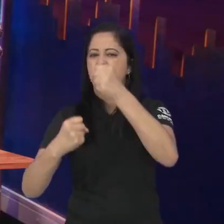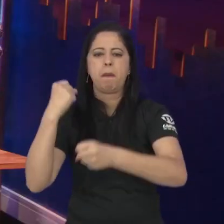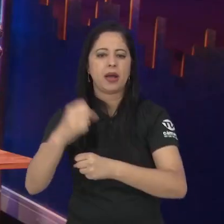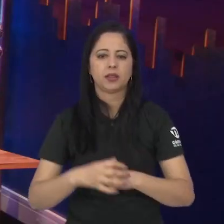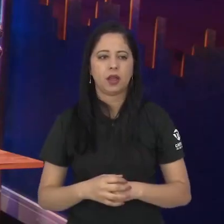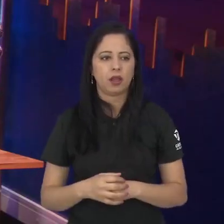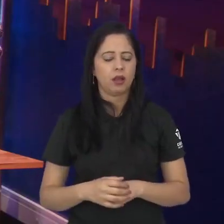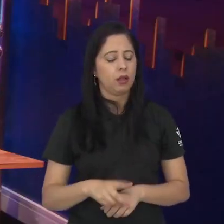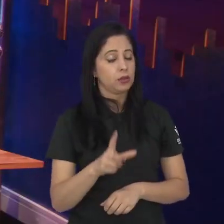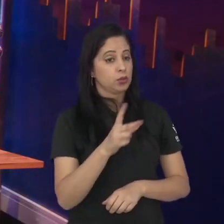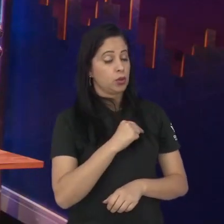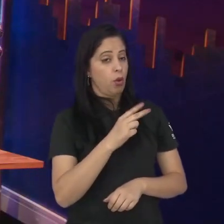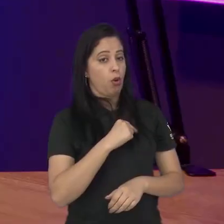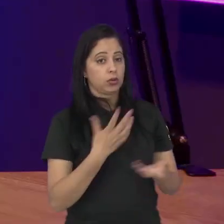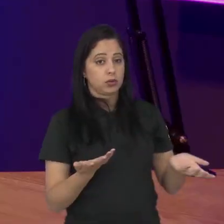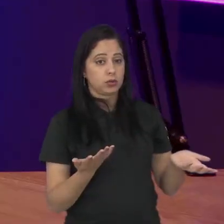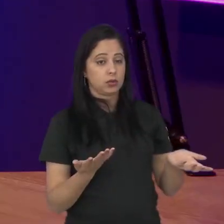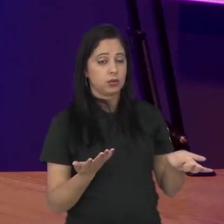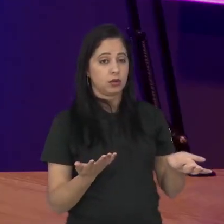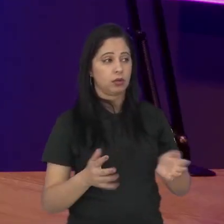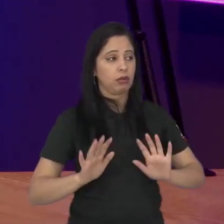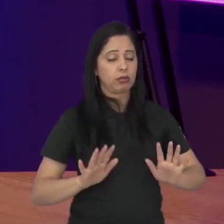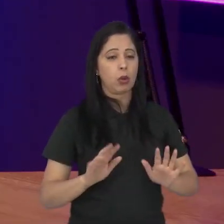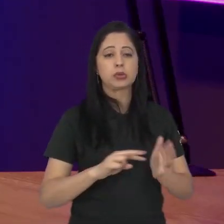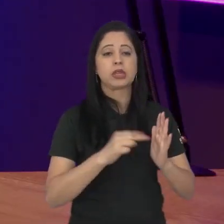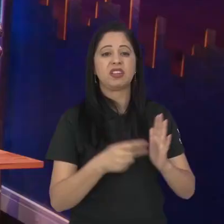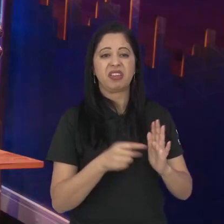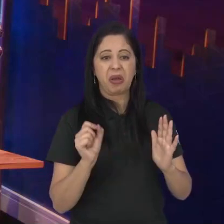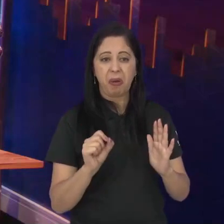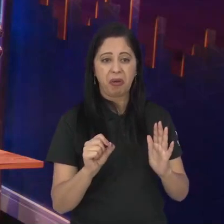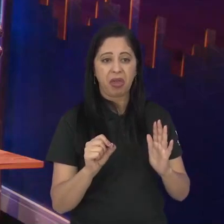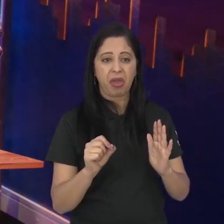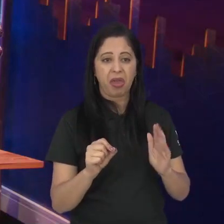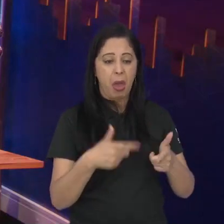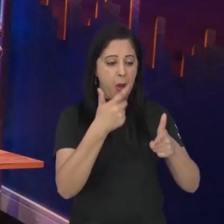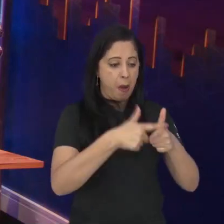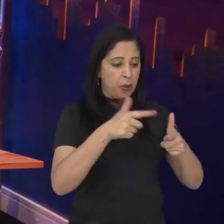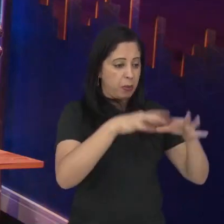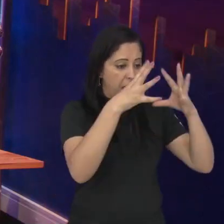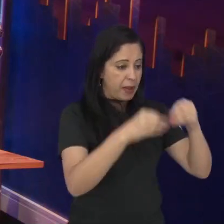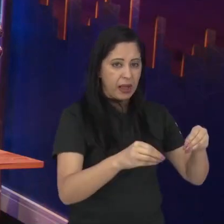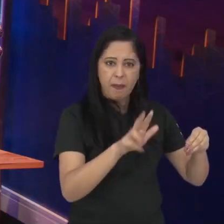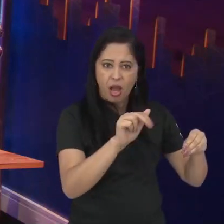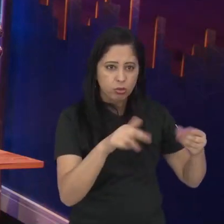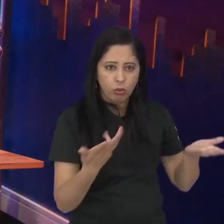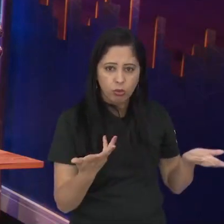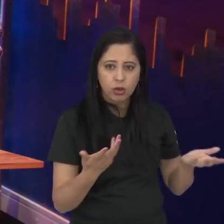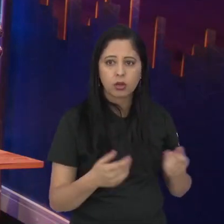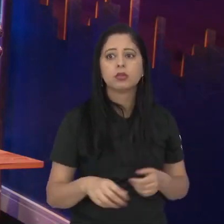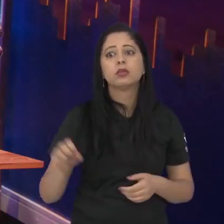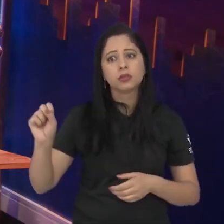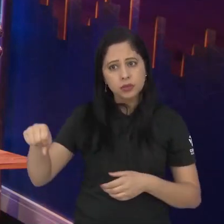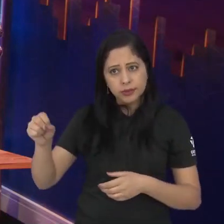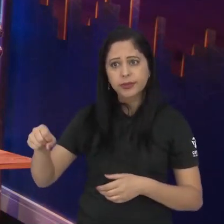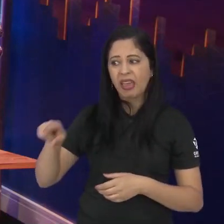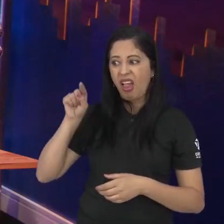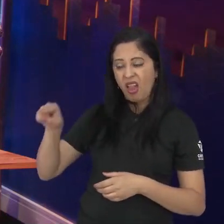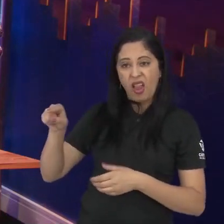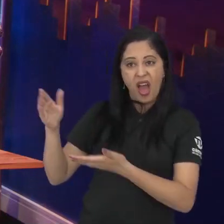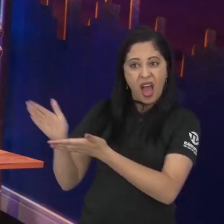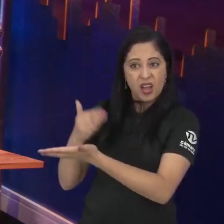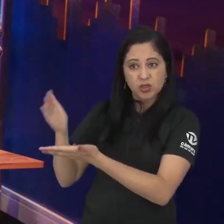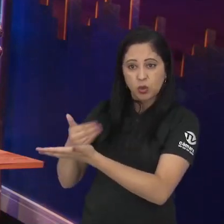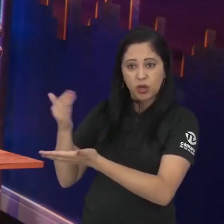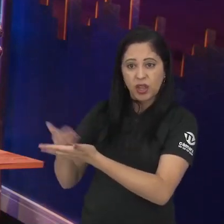não tem solução. Não tem solução. Morte, na verdade. Eles erradicaram como? Matando todo mundo, todos